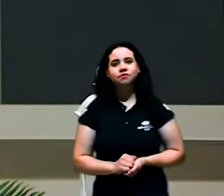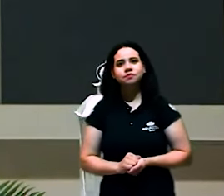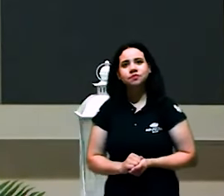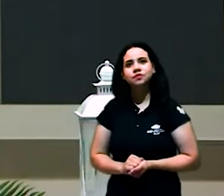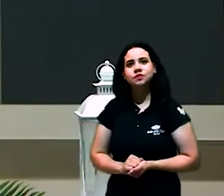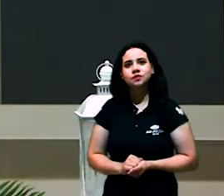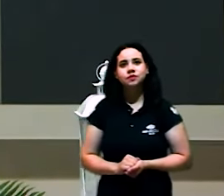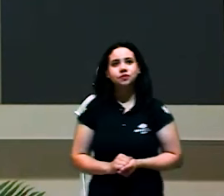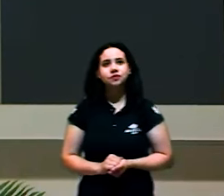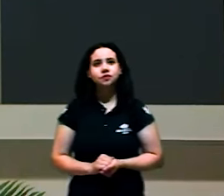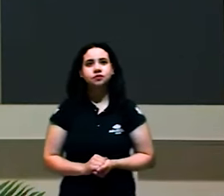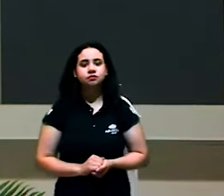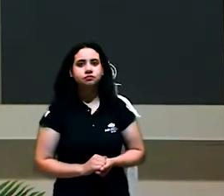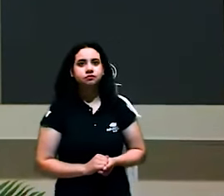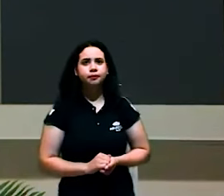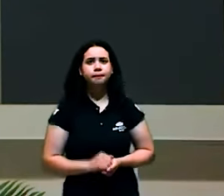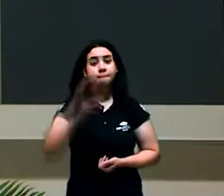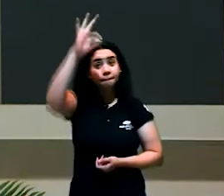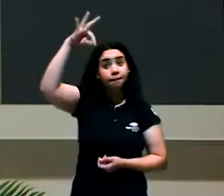E ter essa identidade.